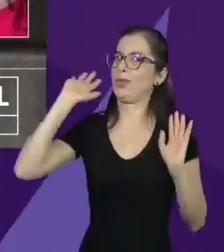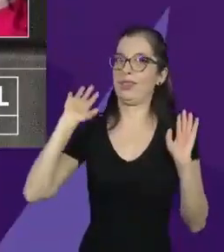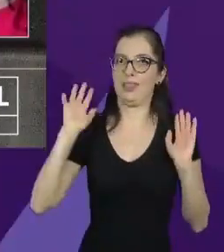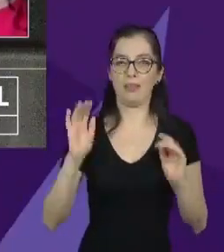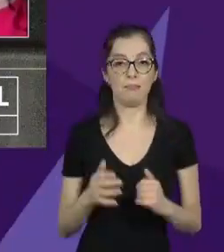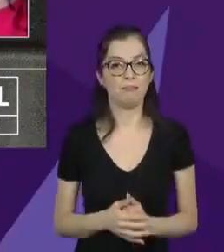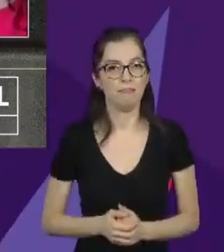Problemas tão graves.